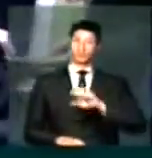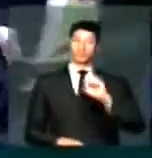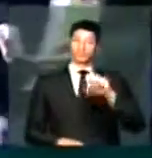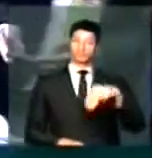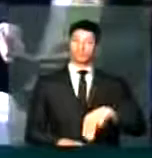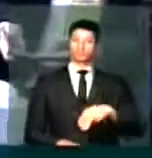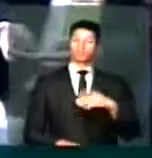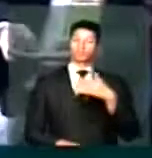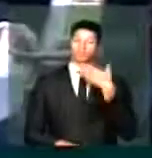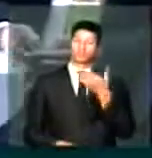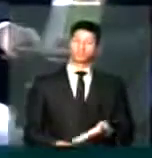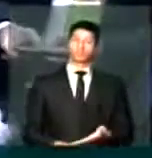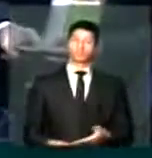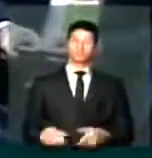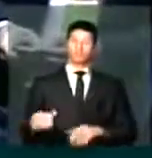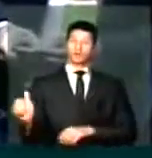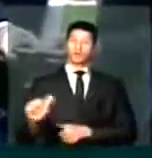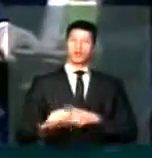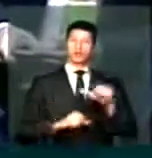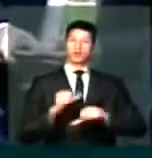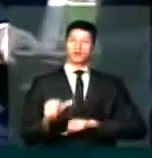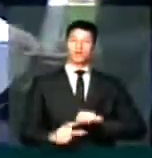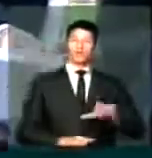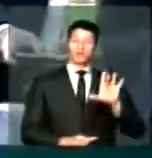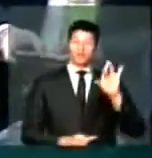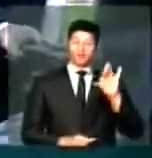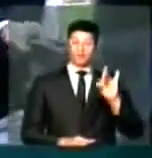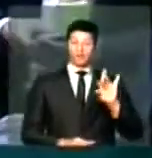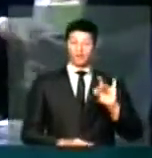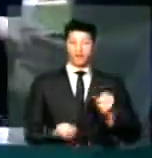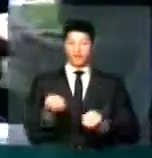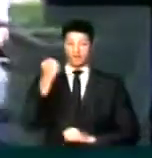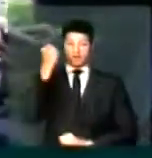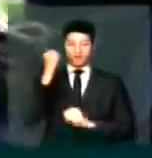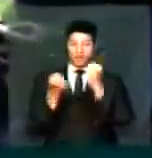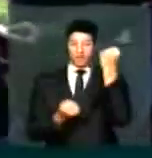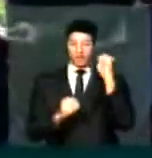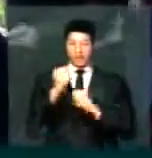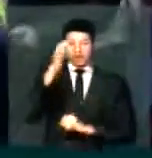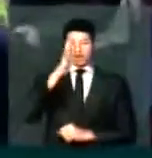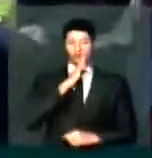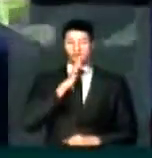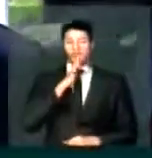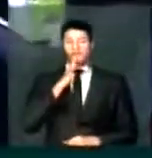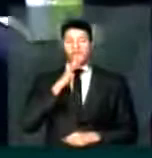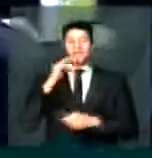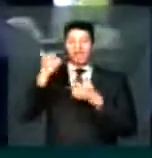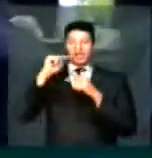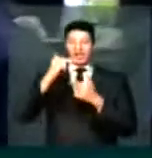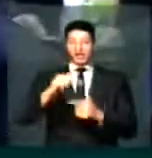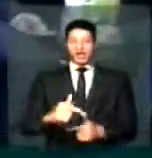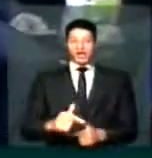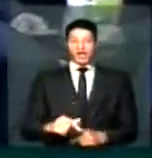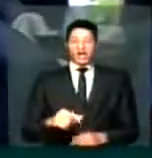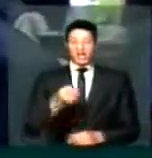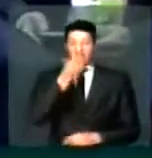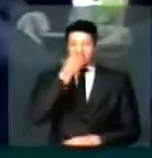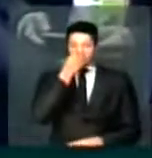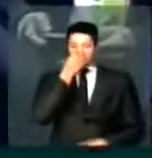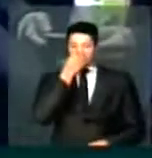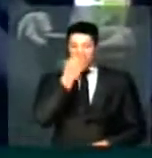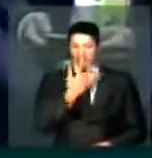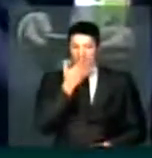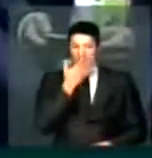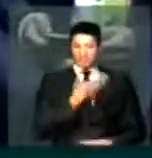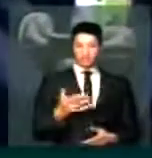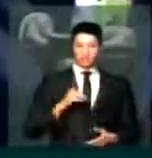de patrocinar uma troca entre a ciência, a indústria e o conhecimento tradicional, muito bem,